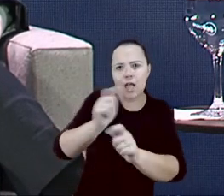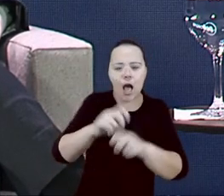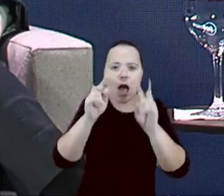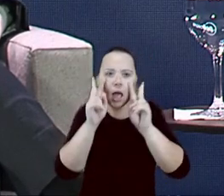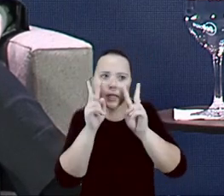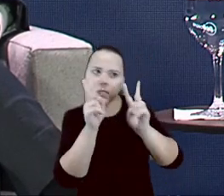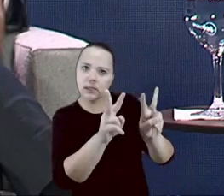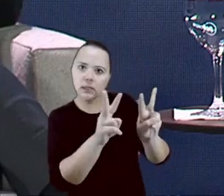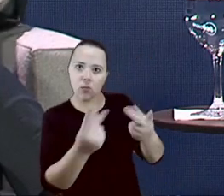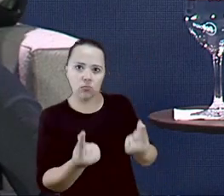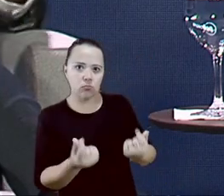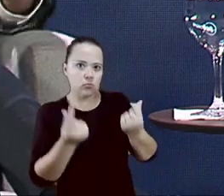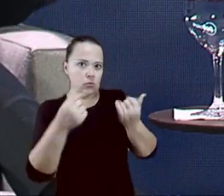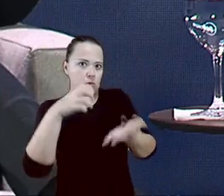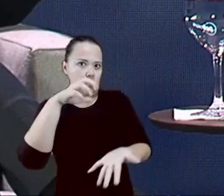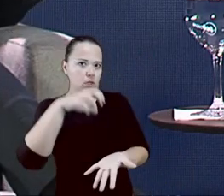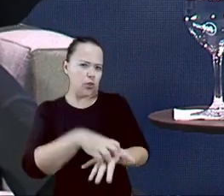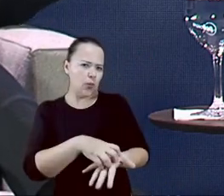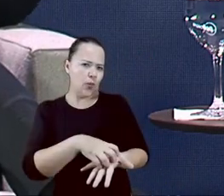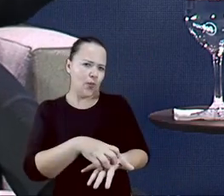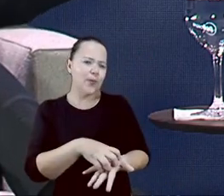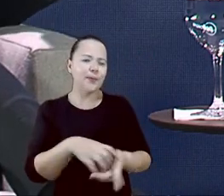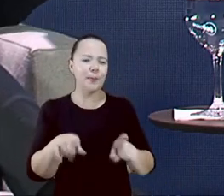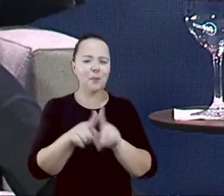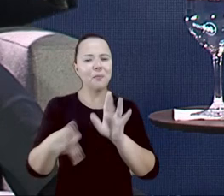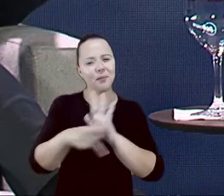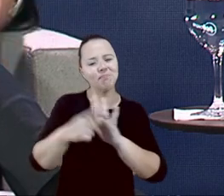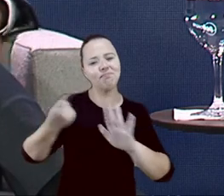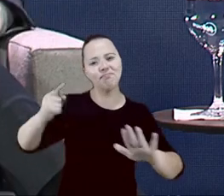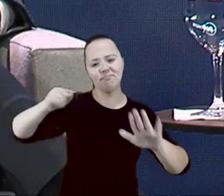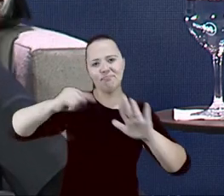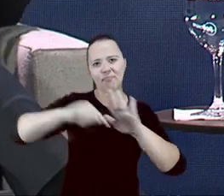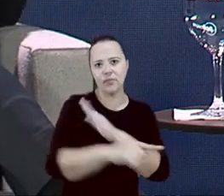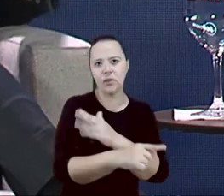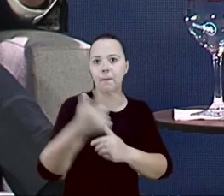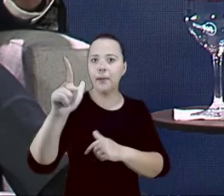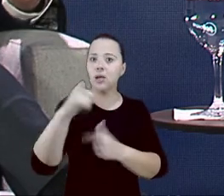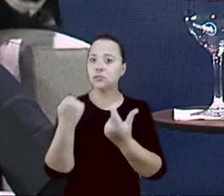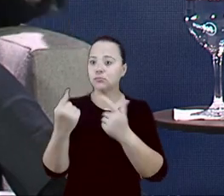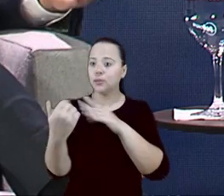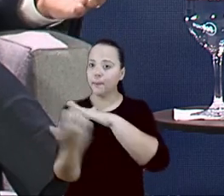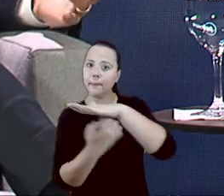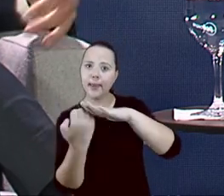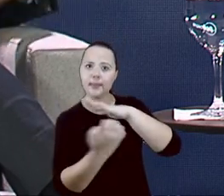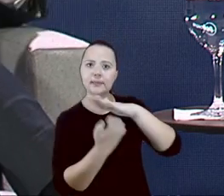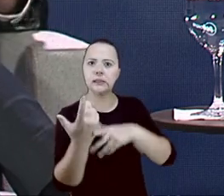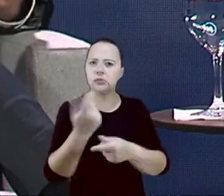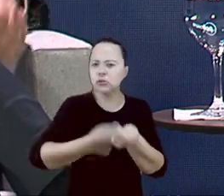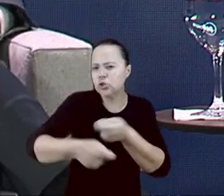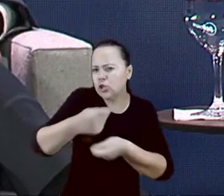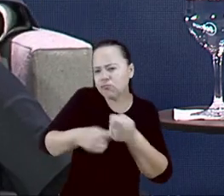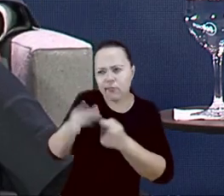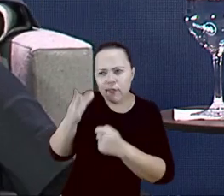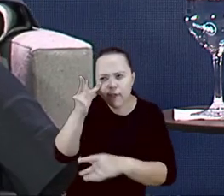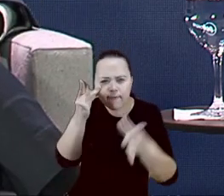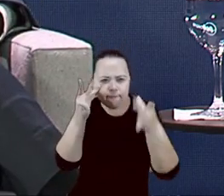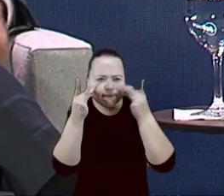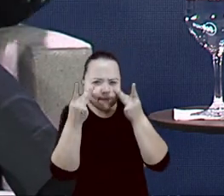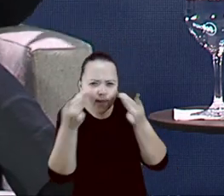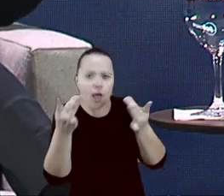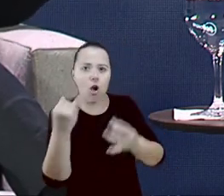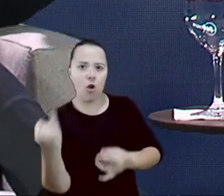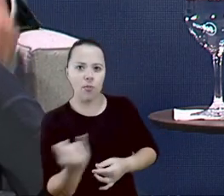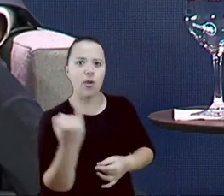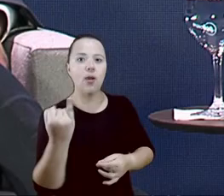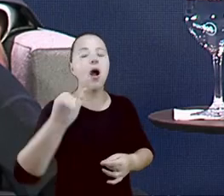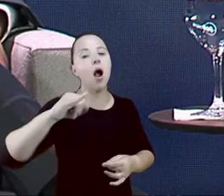tesourarias né e a própria penetração maior do mercado de asset de fundos né os próprios gestores vendo oportunidade já estão atuando na compra né então